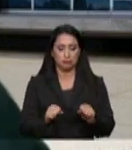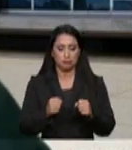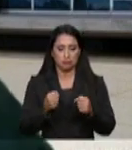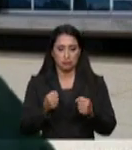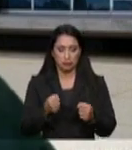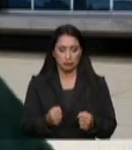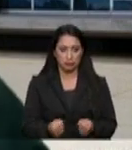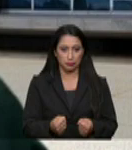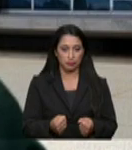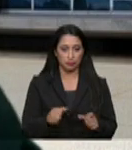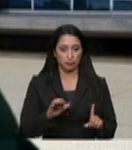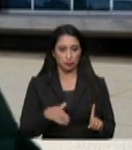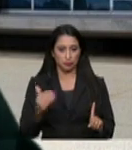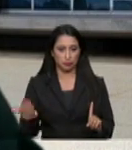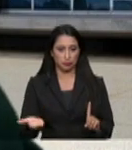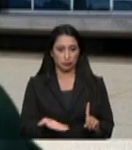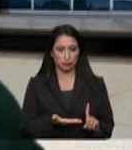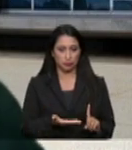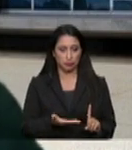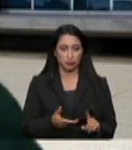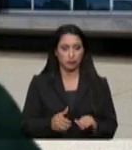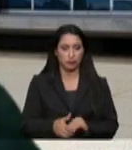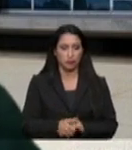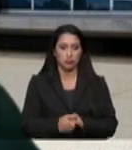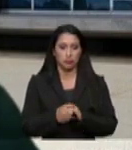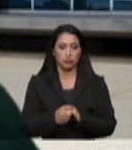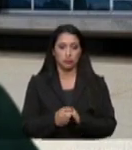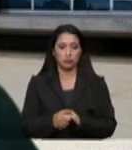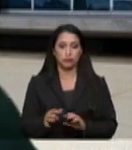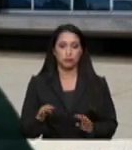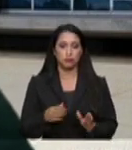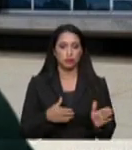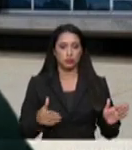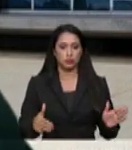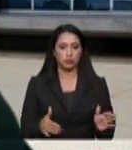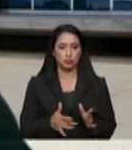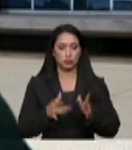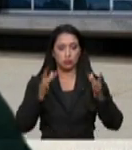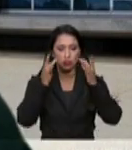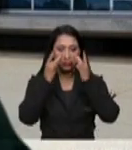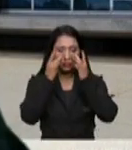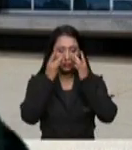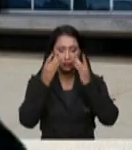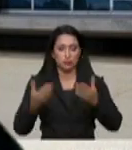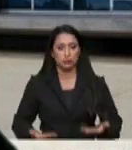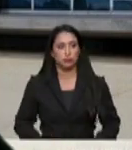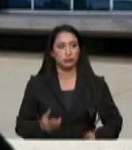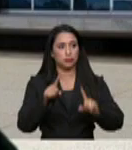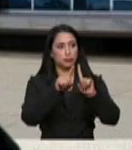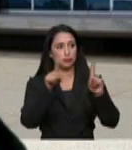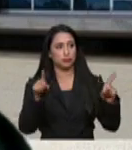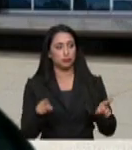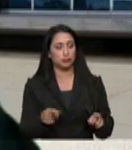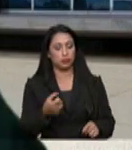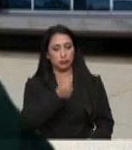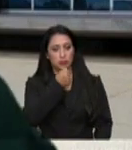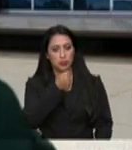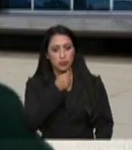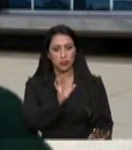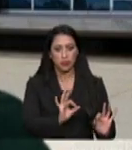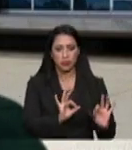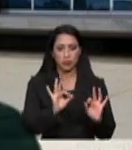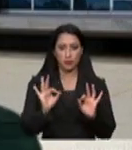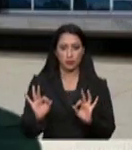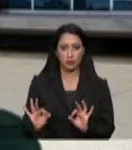do aqui réu com primeira classe todos os presidentes seguidores imprensa todos que nos